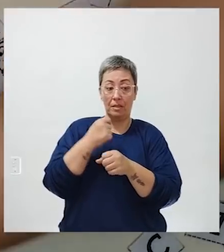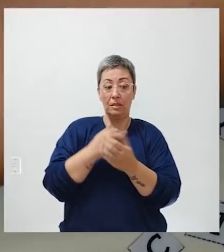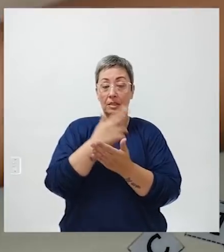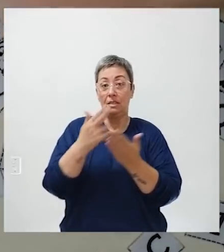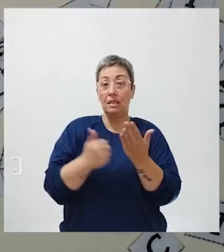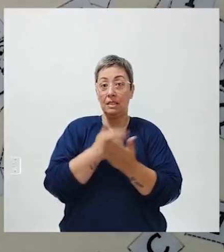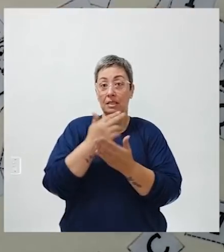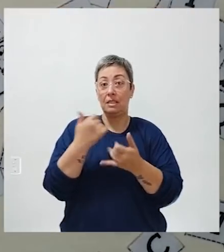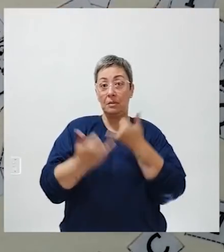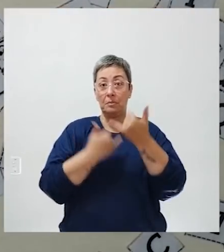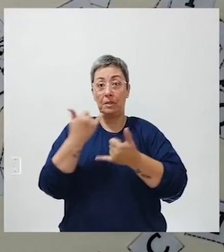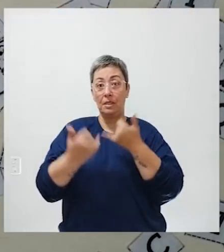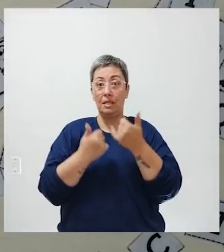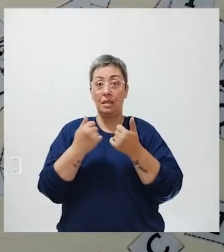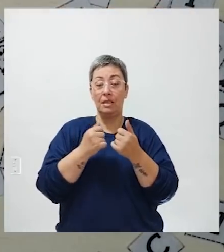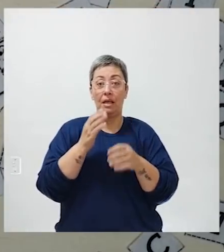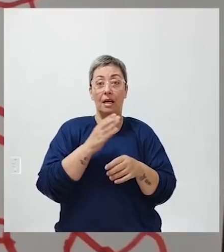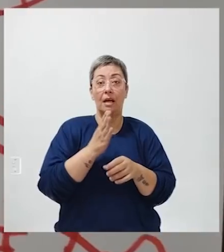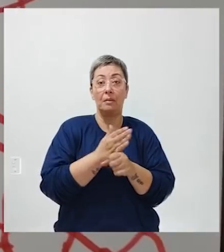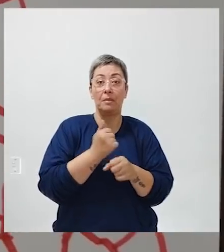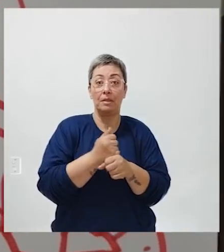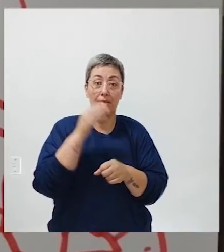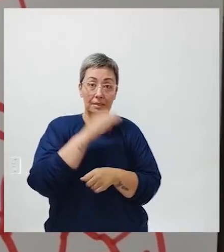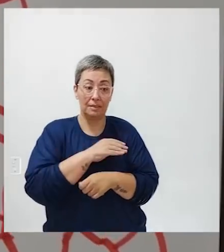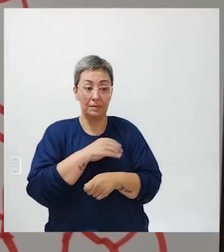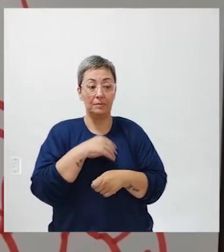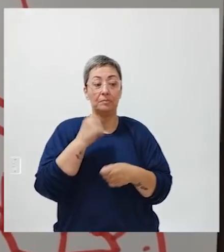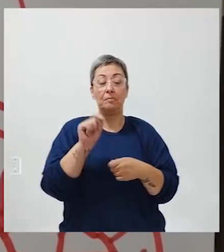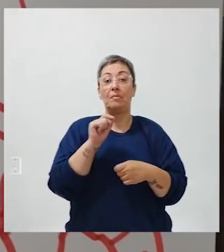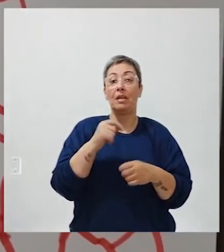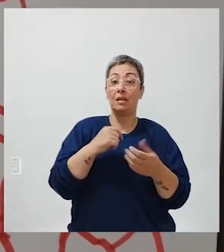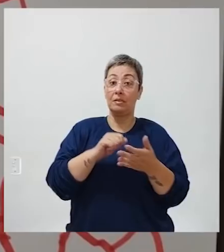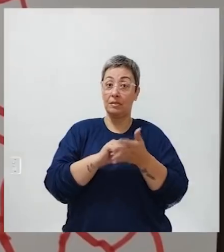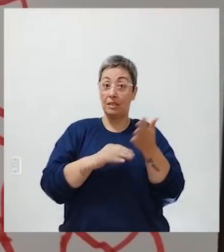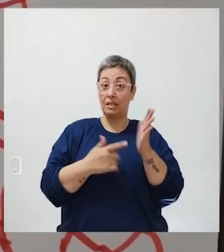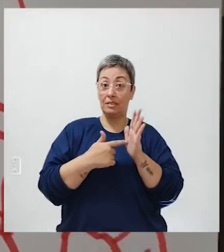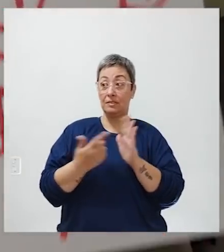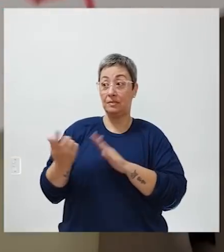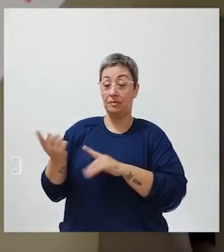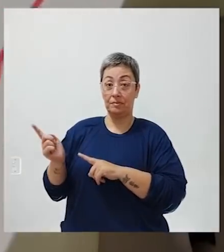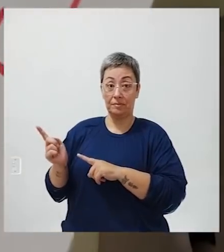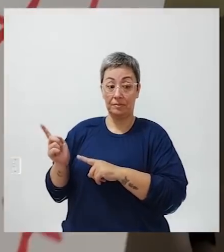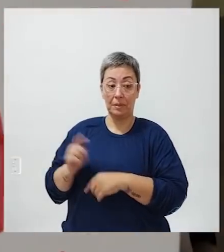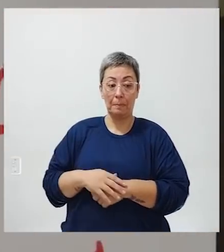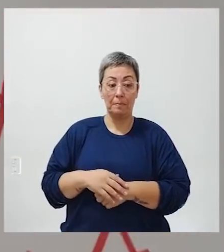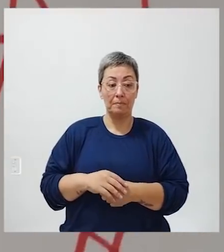todo mundo que brincou com a gente de batata quente. E a nossa atividade ficou assim.